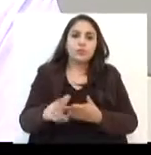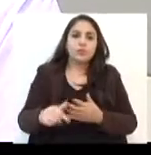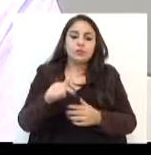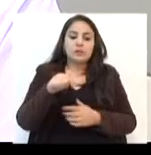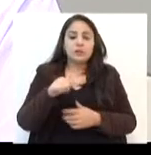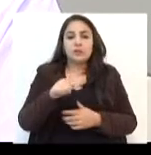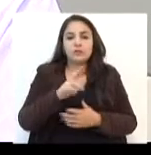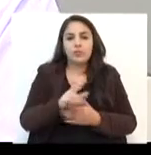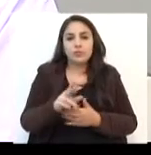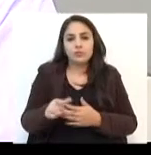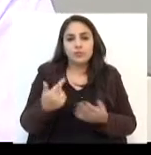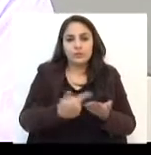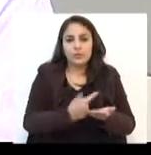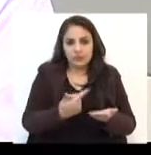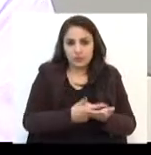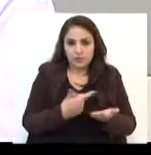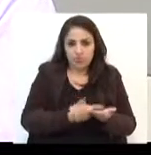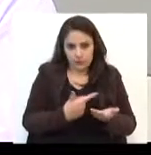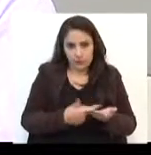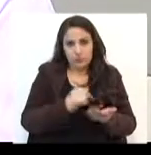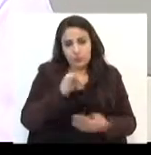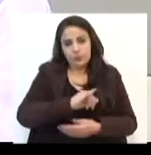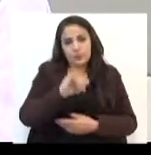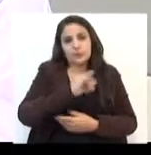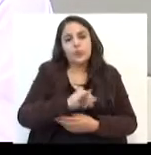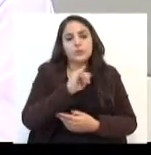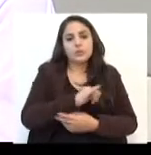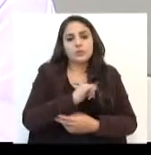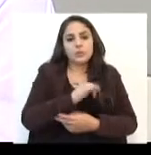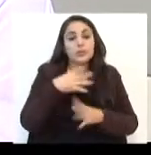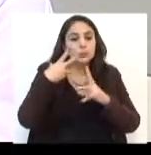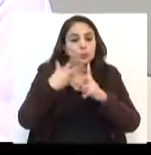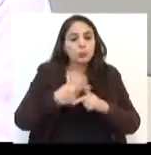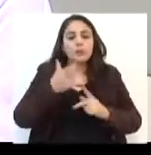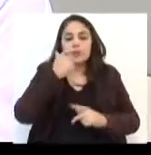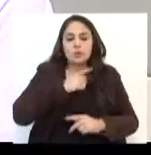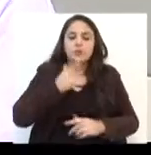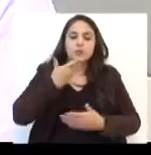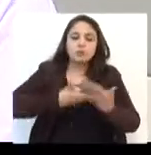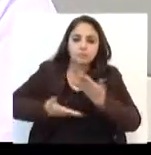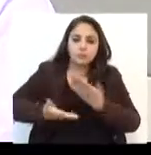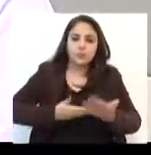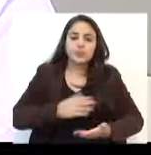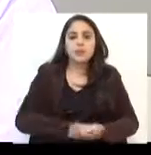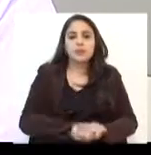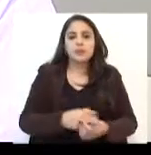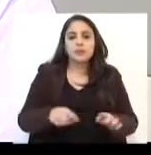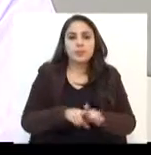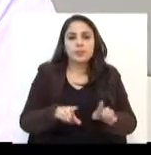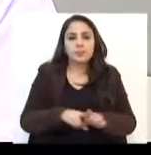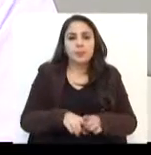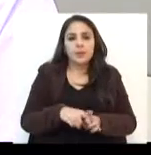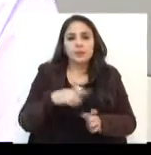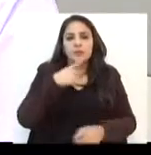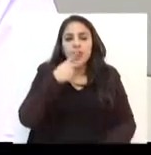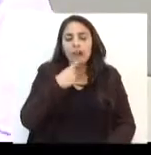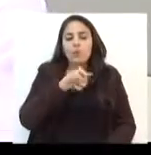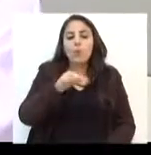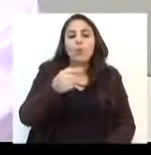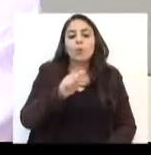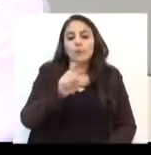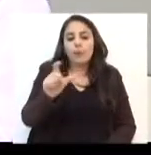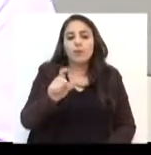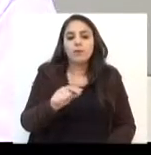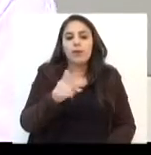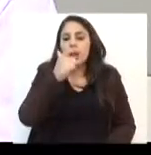livros sagrados para que toda a população se sinta contemplado e também invocar, entre aspas, né, outra nomenclatura. Por